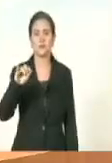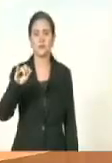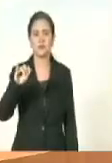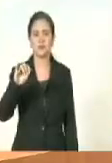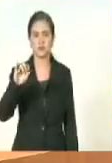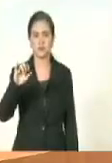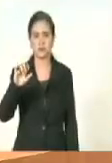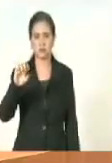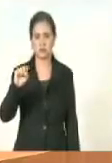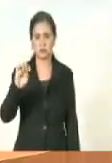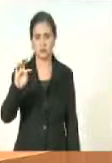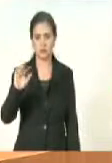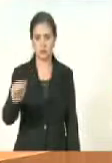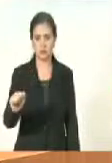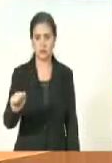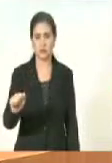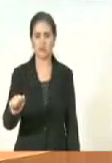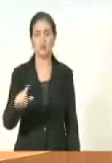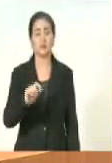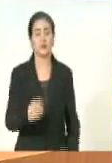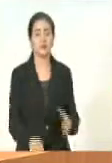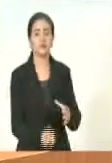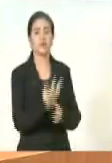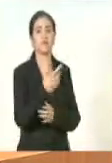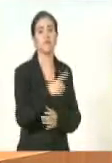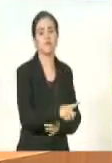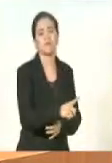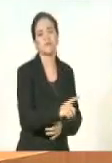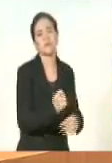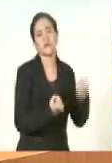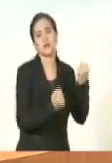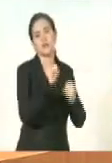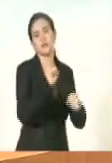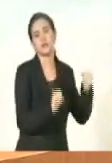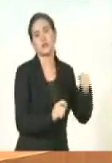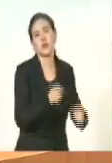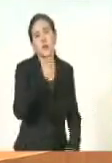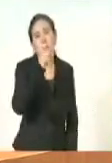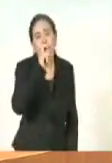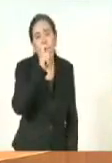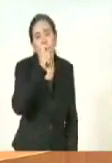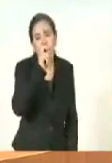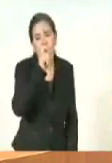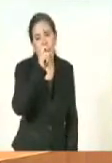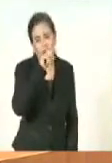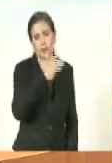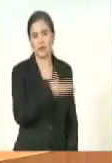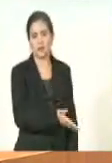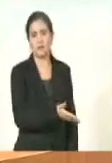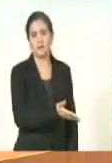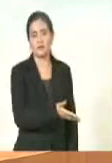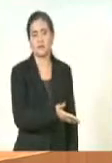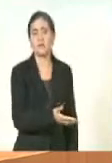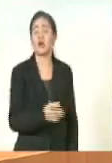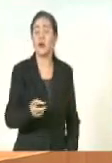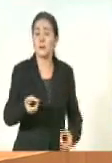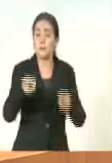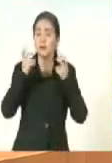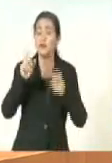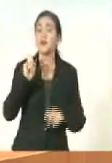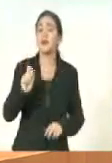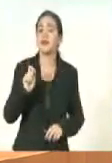seja, o Estado, percebendo a dimensão que tem aquele conjunto realmente de esforços que estão sendo empreendidos aqui para aqueles